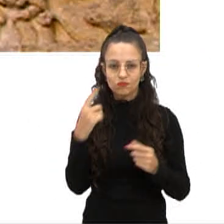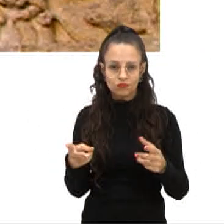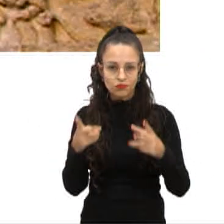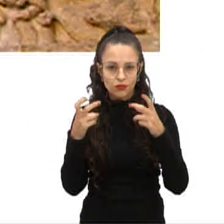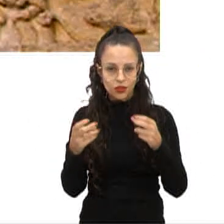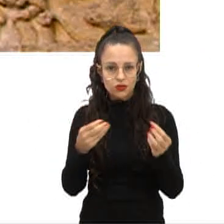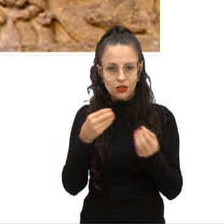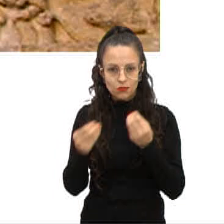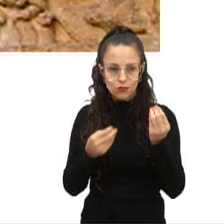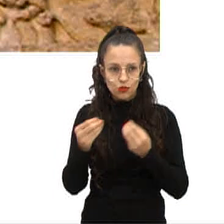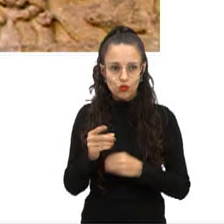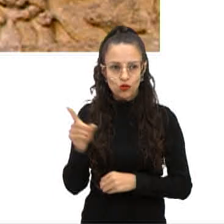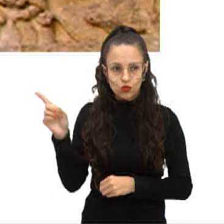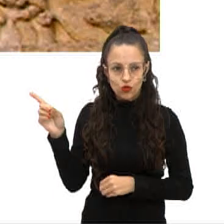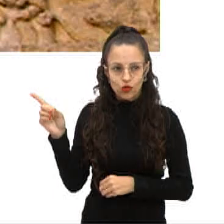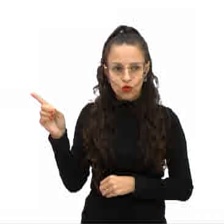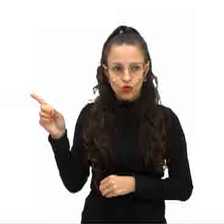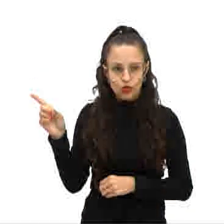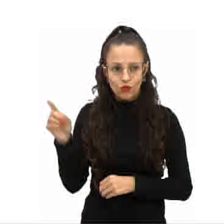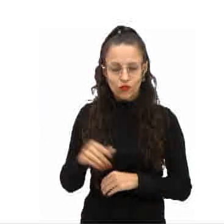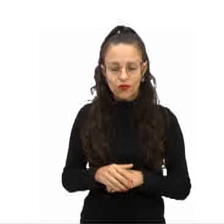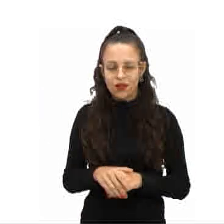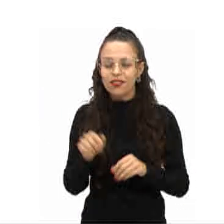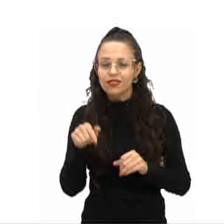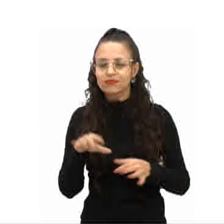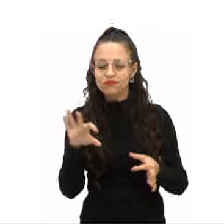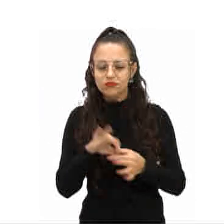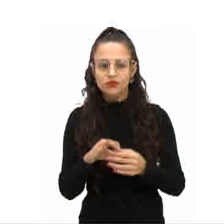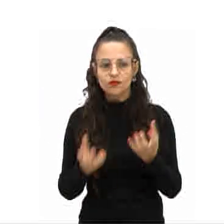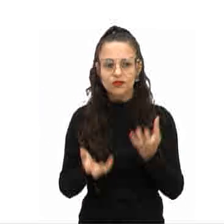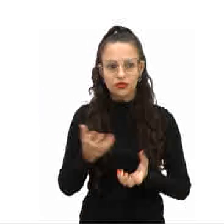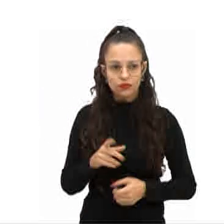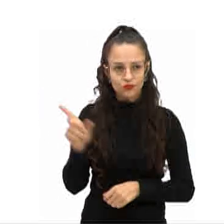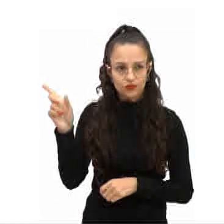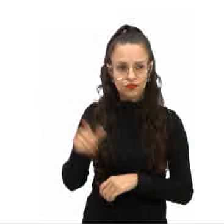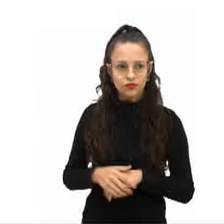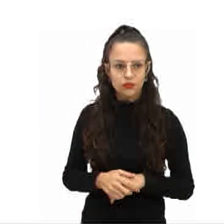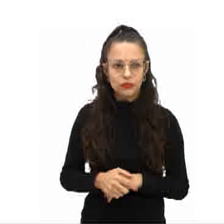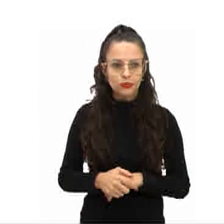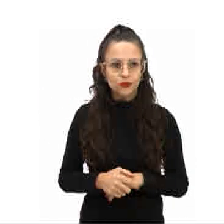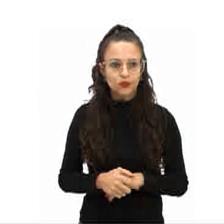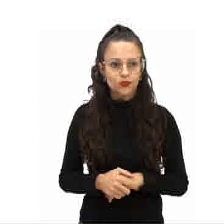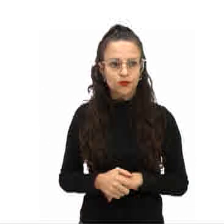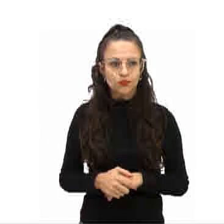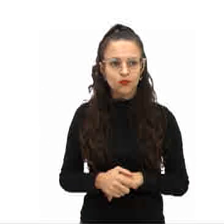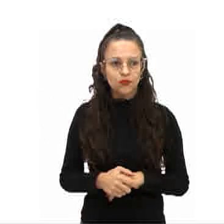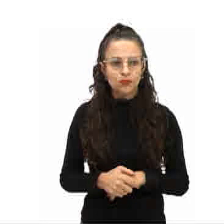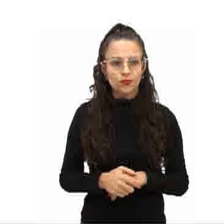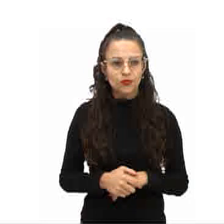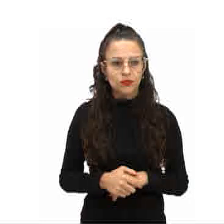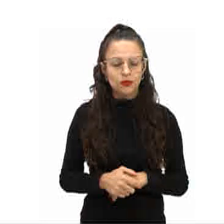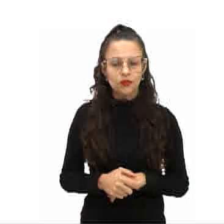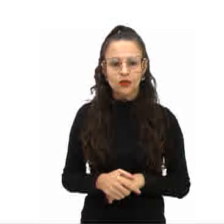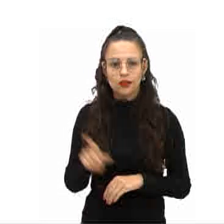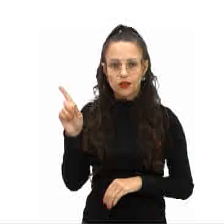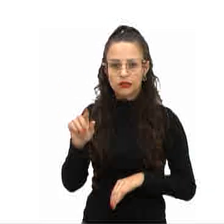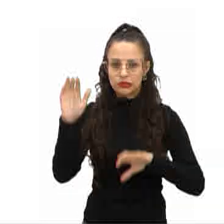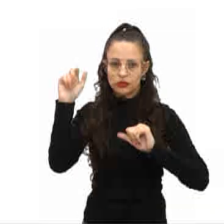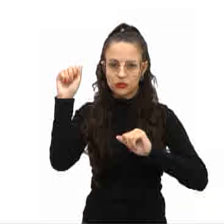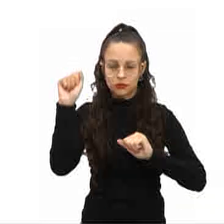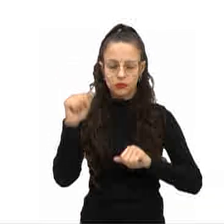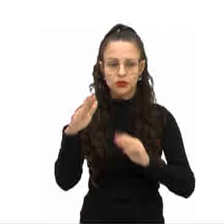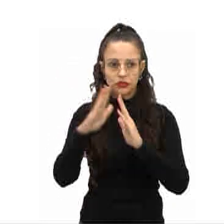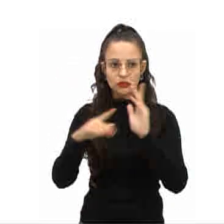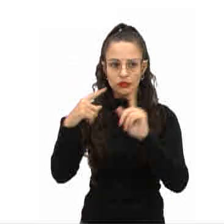concepção nessa parte do purgatório, né? Aí a gente vem aqui em Santo Isidoro, vamos falar um pouquinho agora